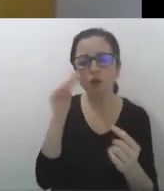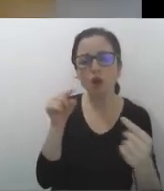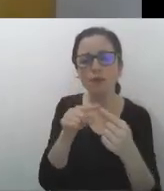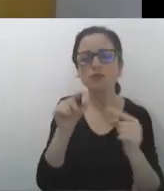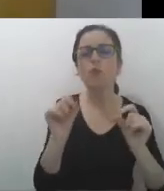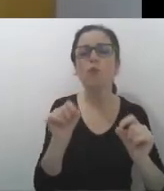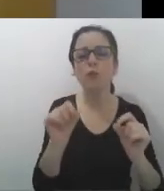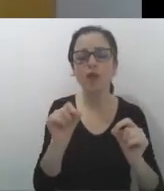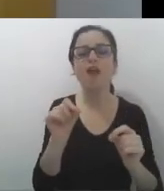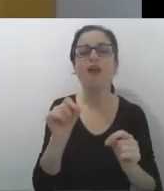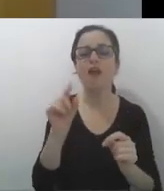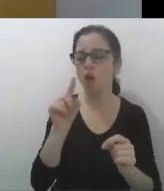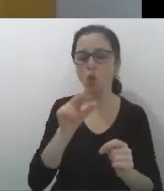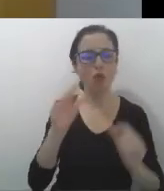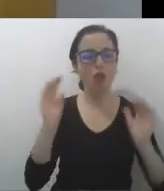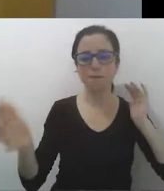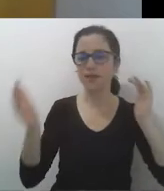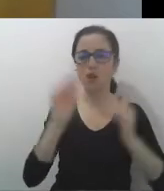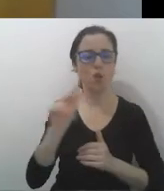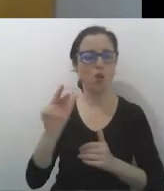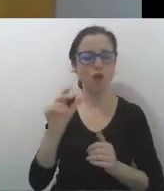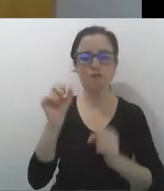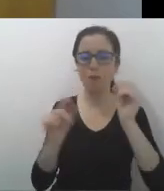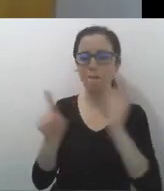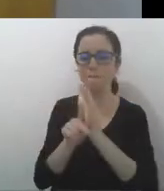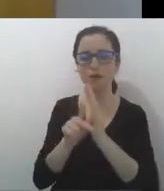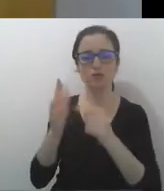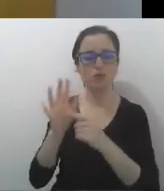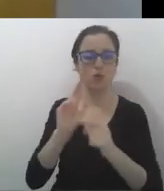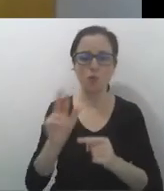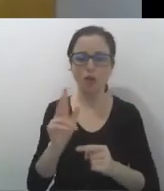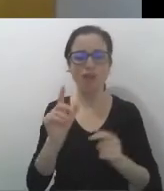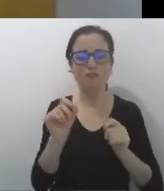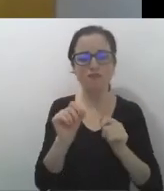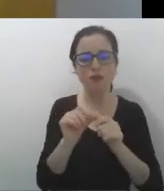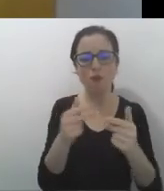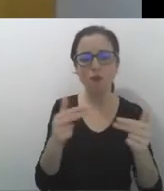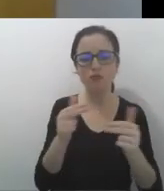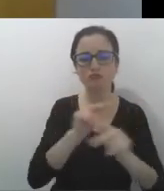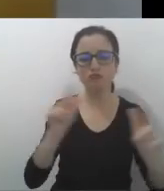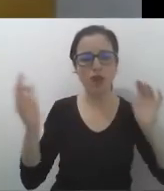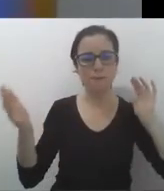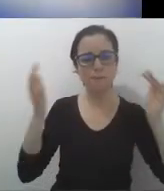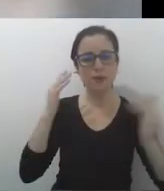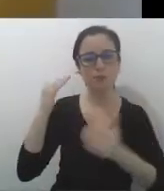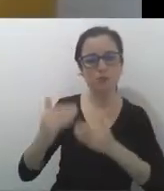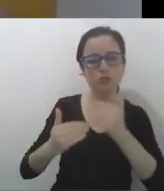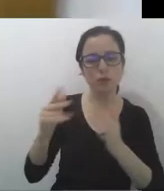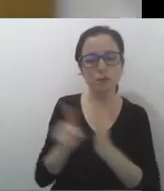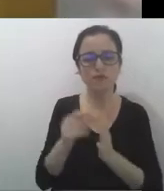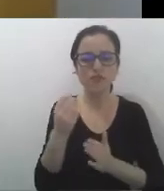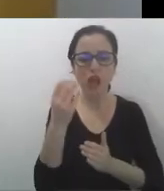atender o quê? Não são caminhões, não é a Fábrica Nacional de Motores que está fazendo um monte de caminhões para o